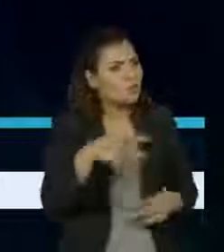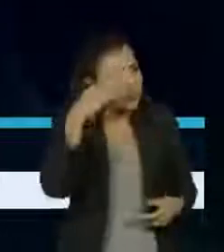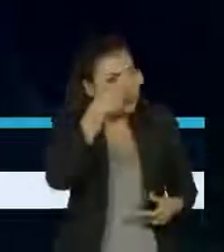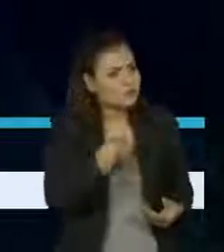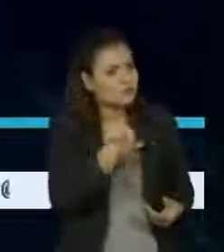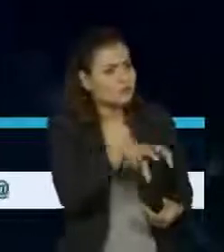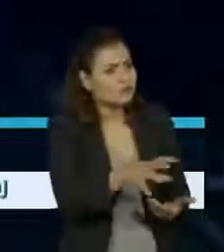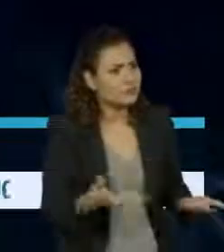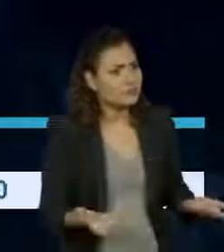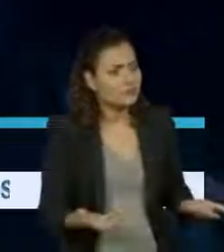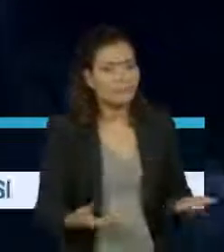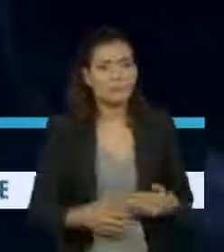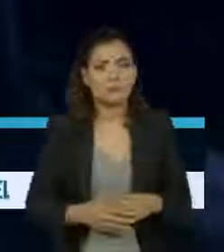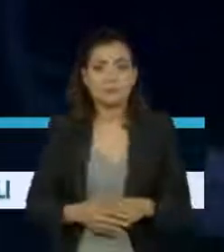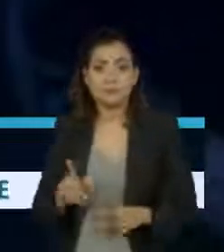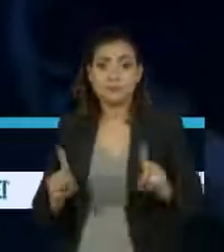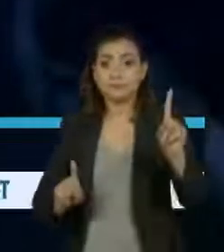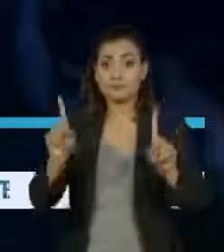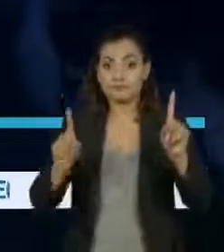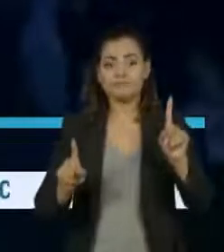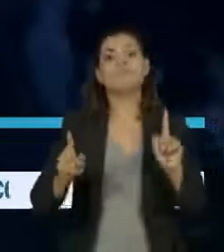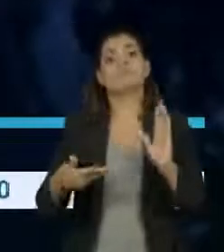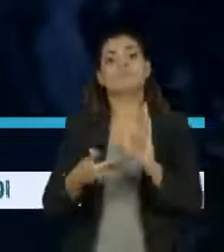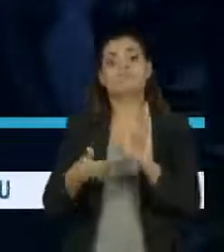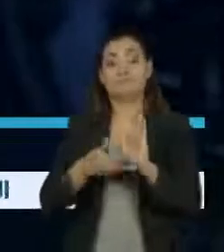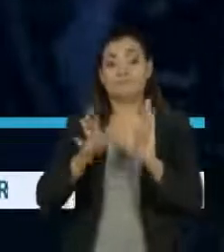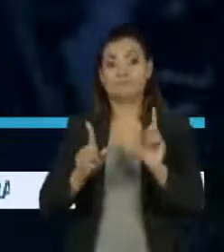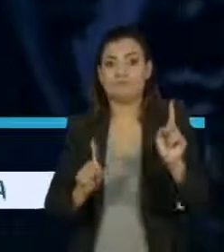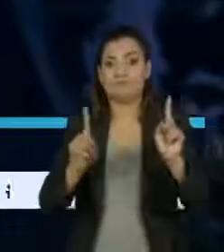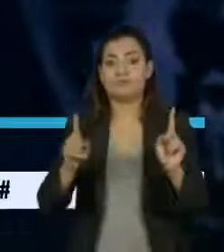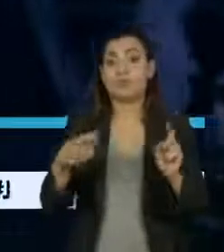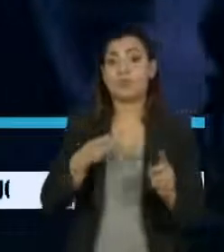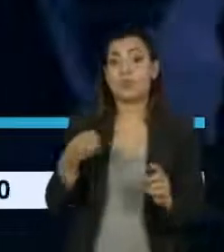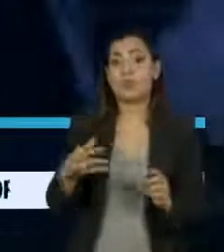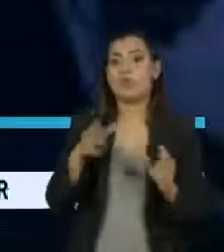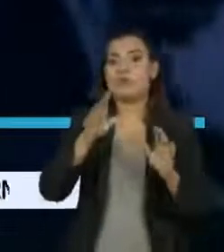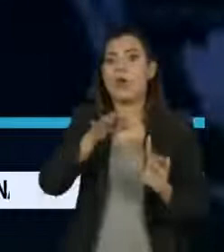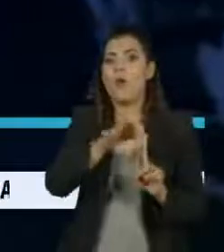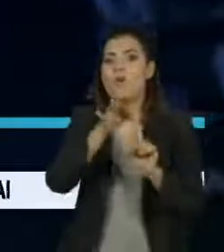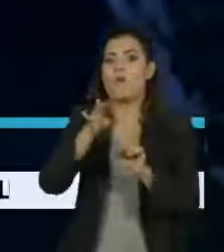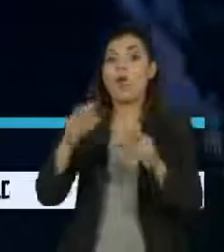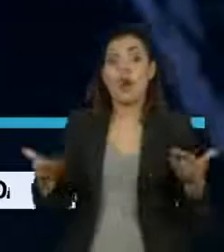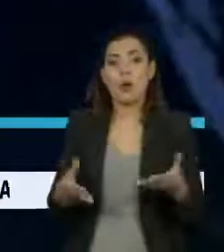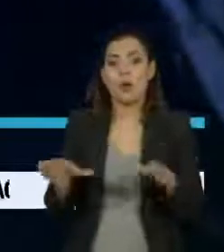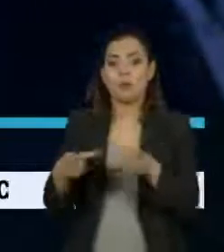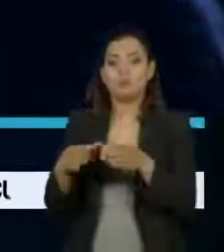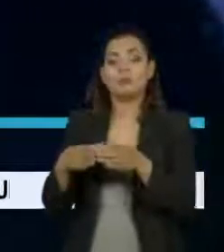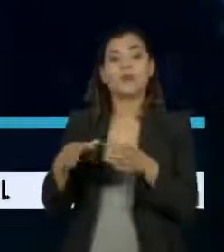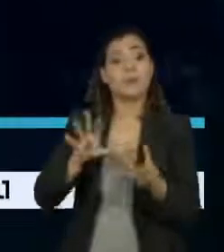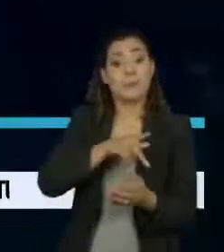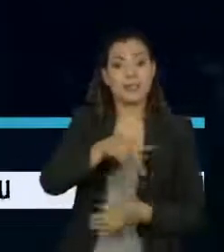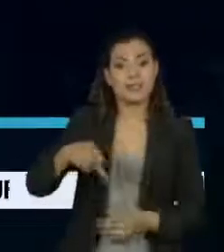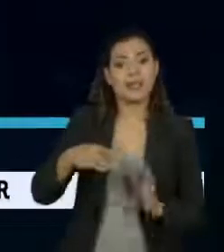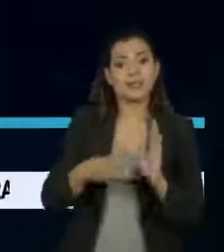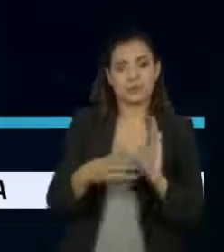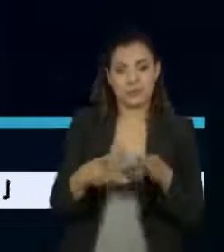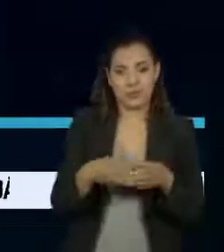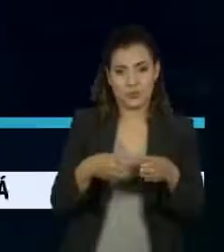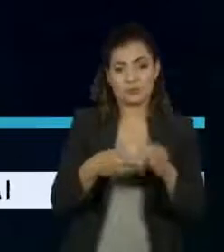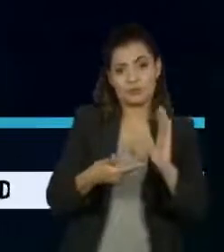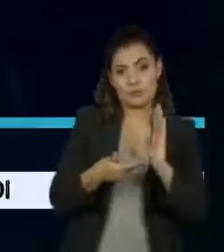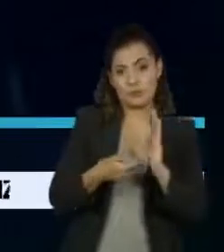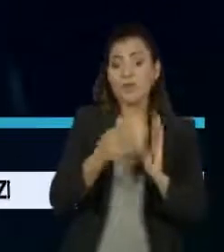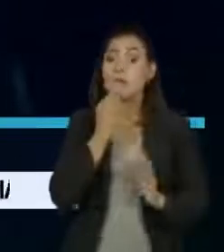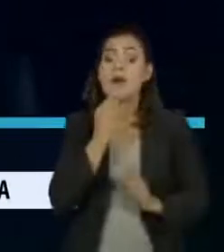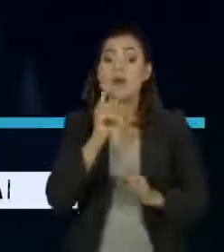e a disputa pelo comando da Câmara dos Deputados ganhou hoje novos Capítulos o bloco do atual presidente da casa Rodrigo Maia